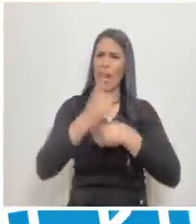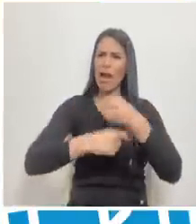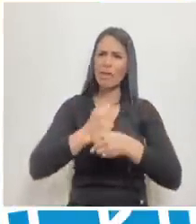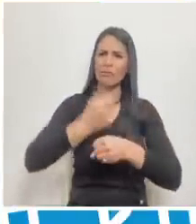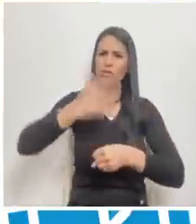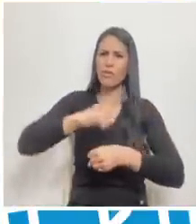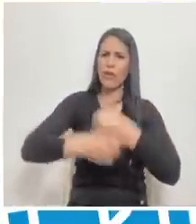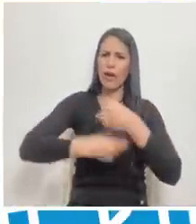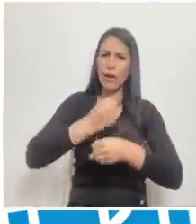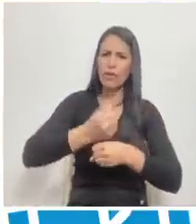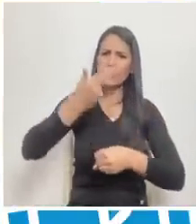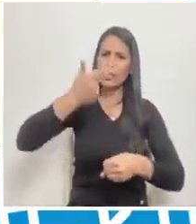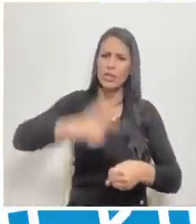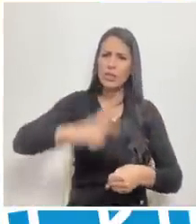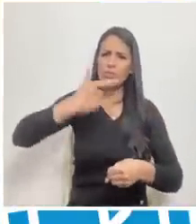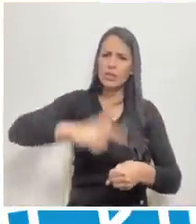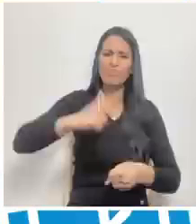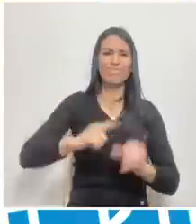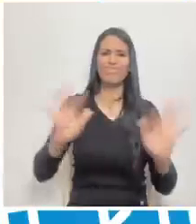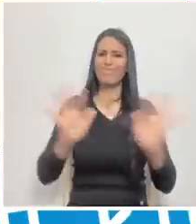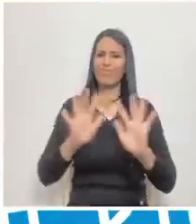seja alternando